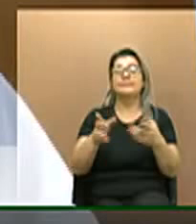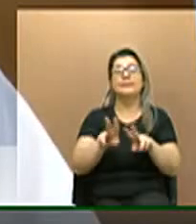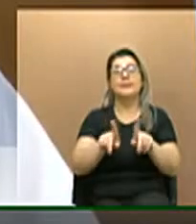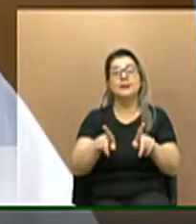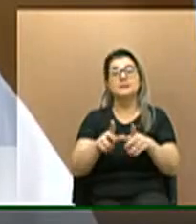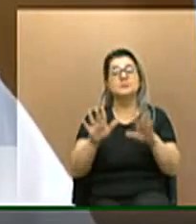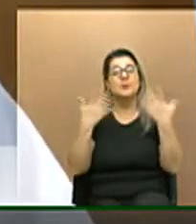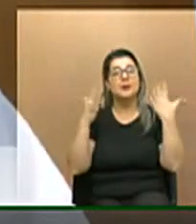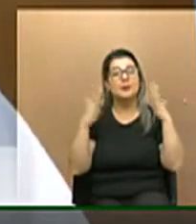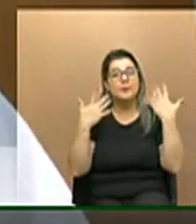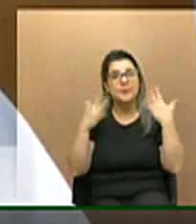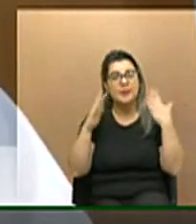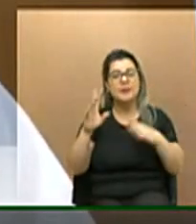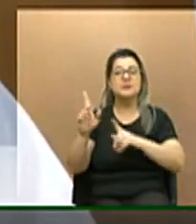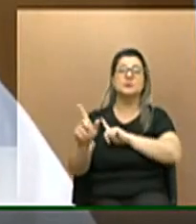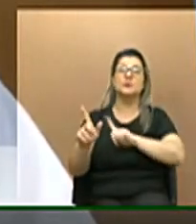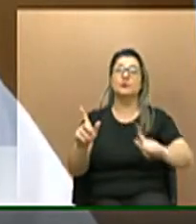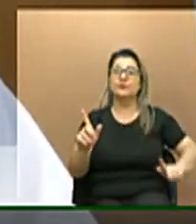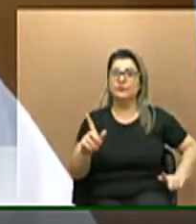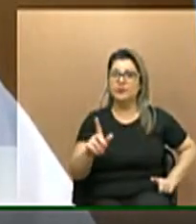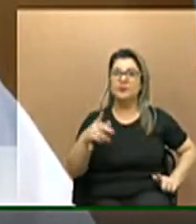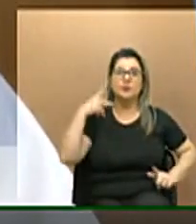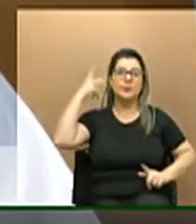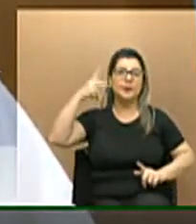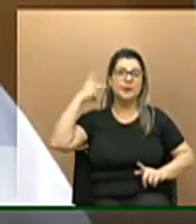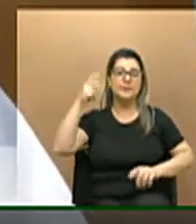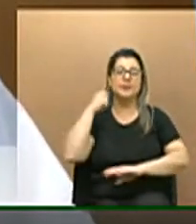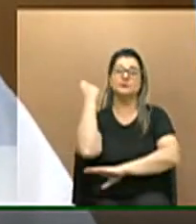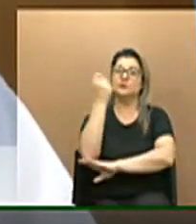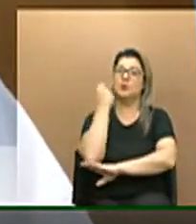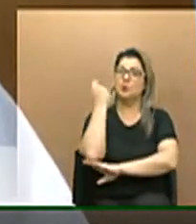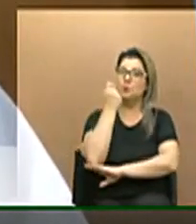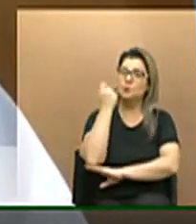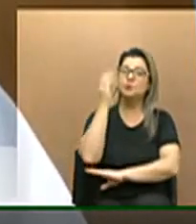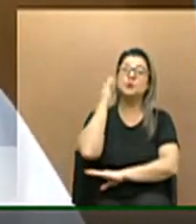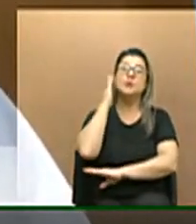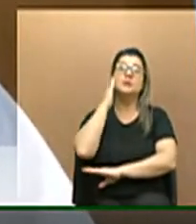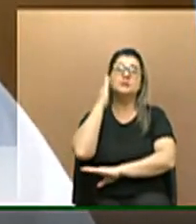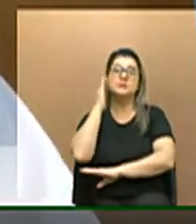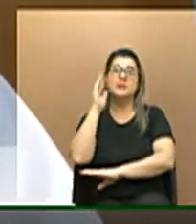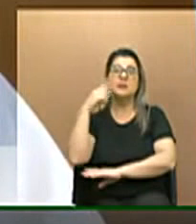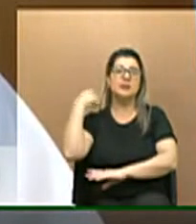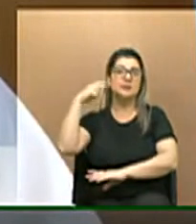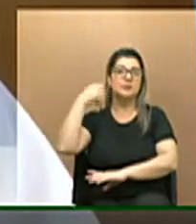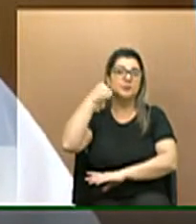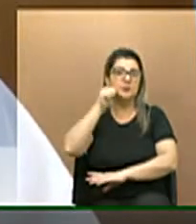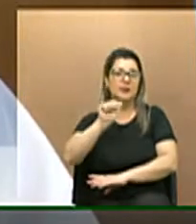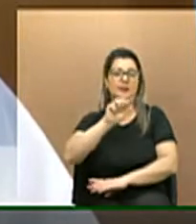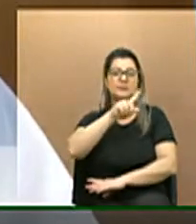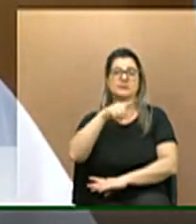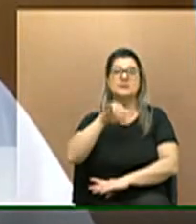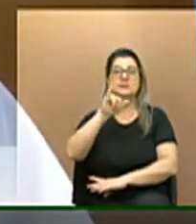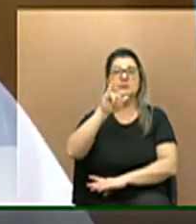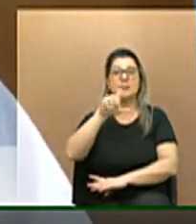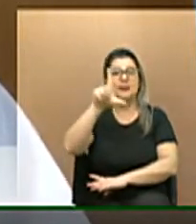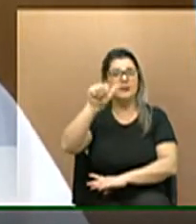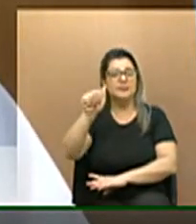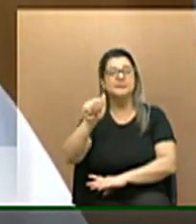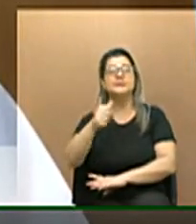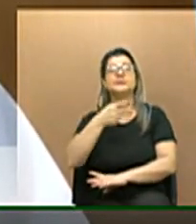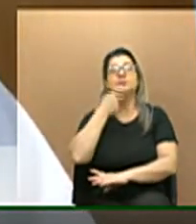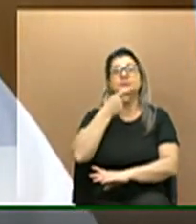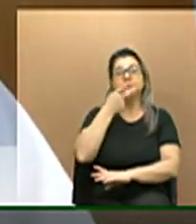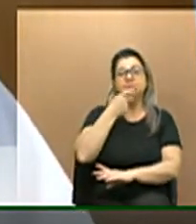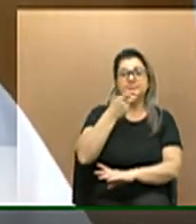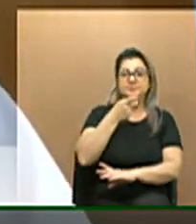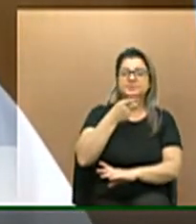ao Parlamento gaúcho, que agilizou. Eu sei que a deputada Zilá, que vai falar, teve papel fundamental nesse sentido, porque eu creio